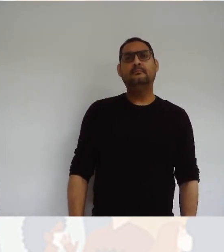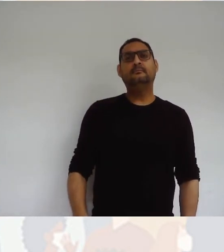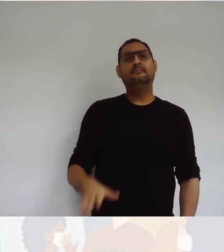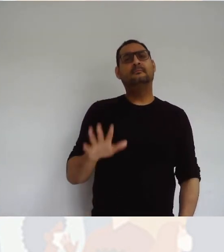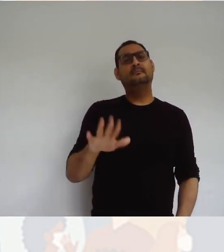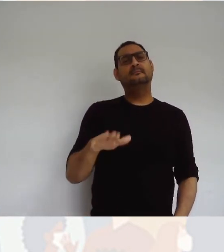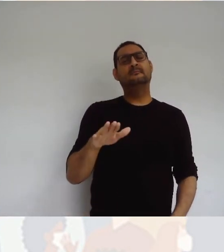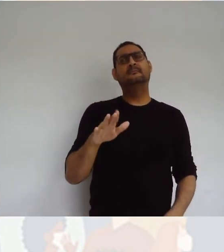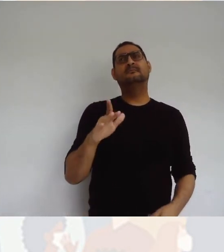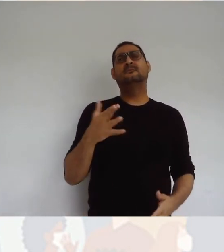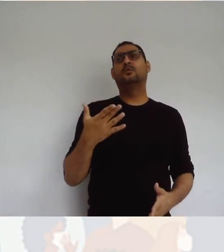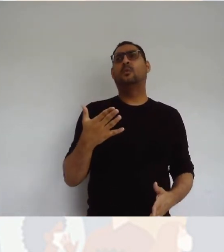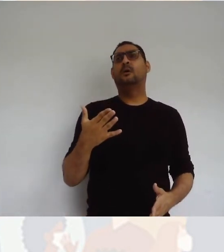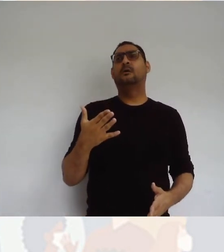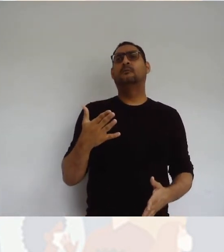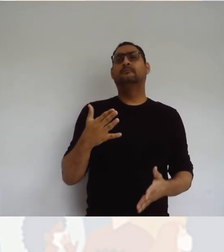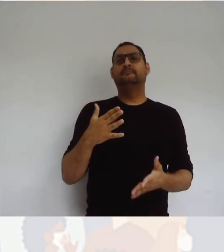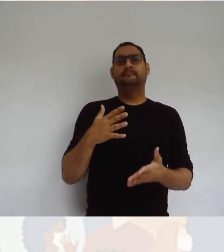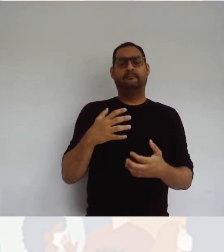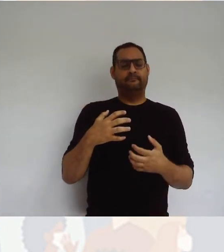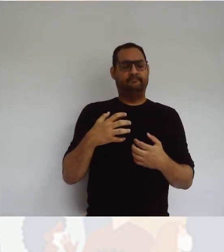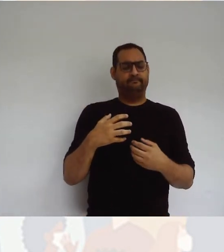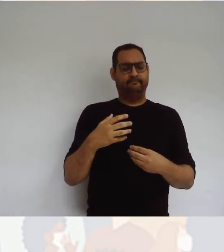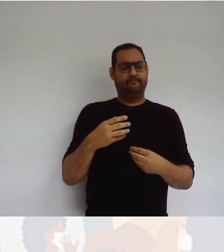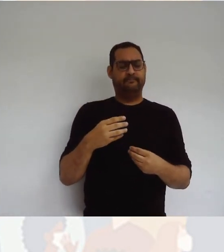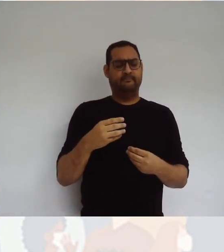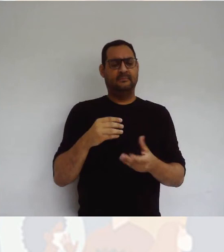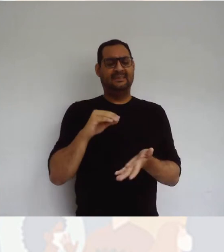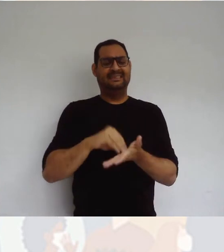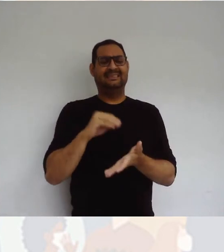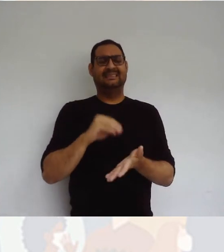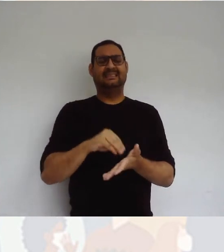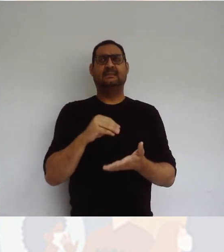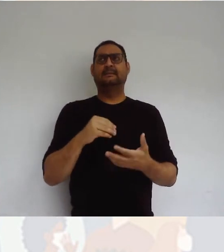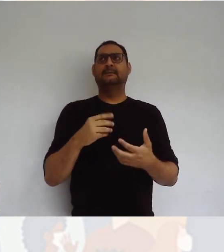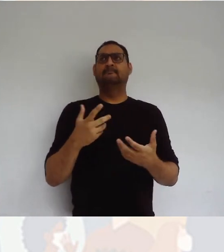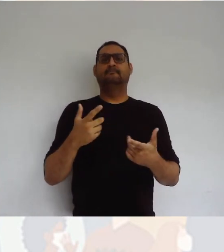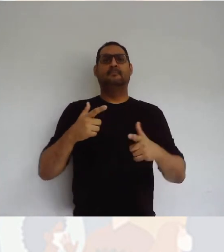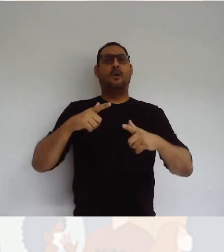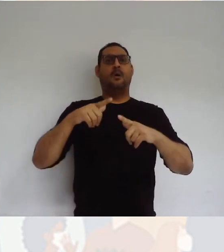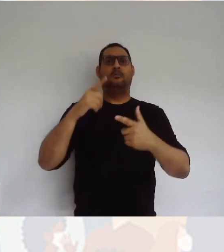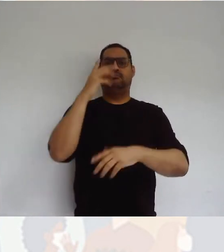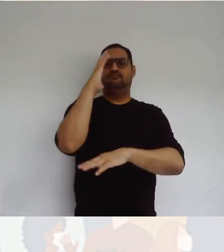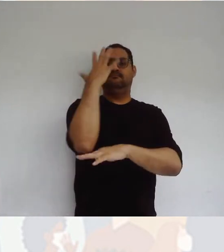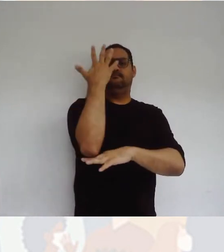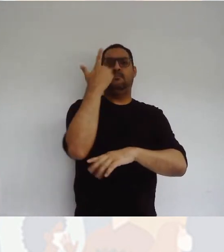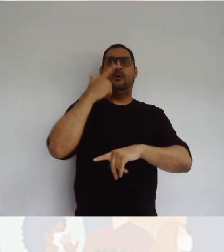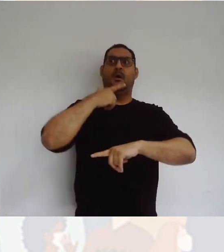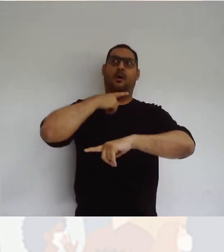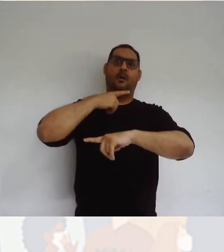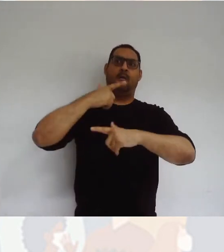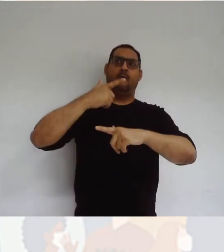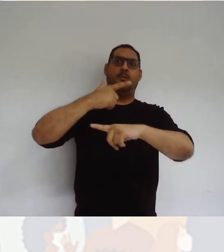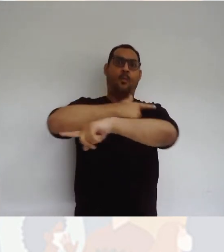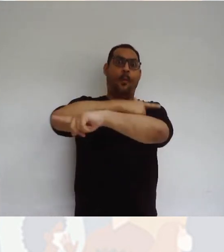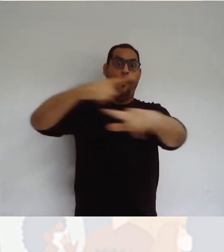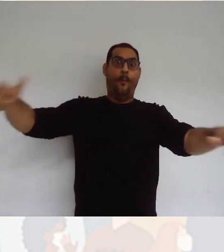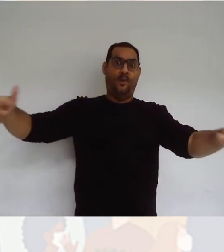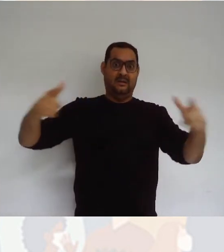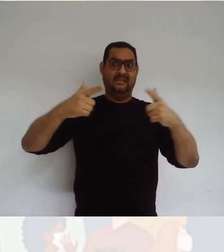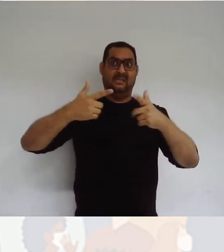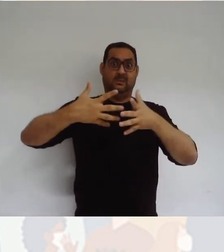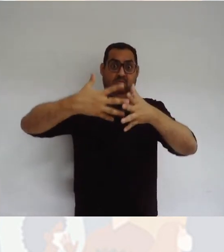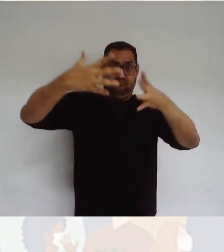O vazio de um grande espaço. Isso é uma coisa que eu não, isso é uma coisa que eu